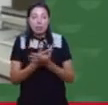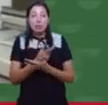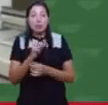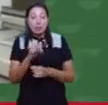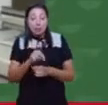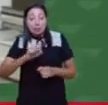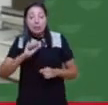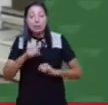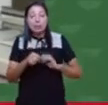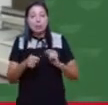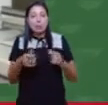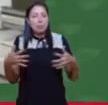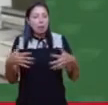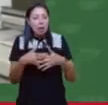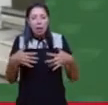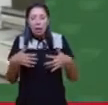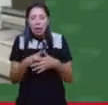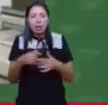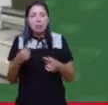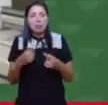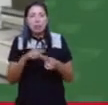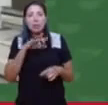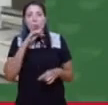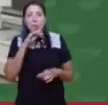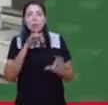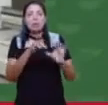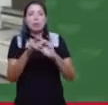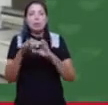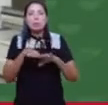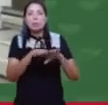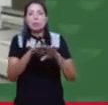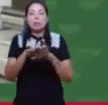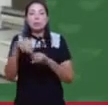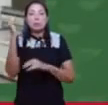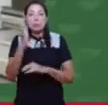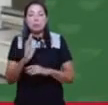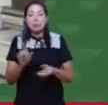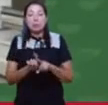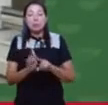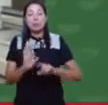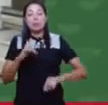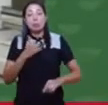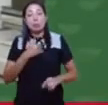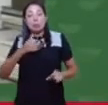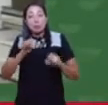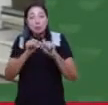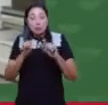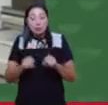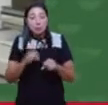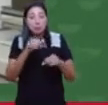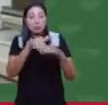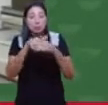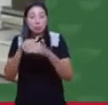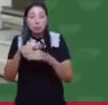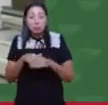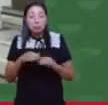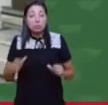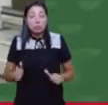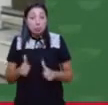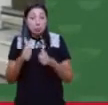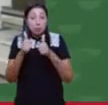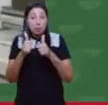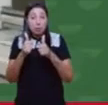Ele quer tumultuar o processo. Isso é muito ruim para a democracia, é muito ruim para o Brasil. O nosso sistema eleitoral é considerado um dos